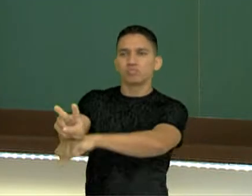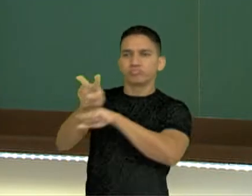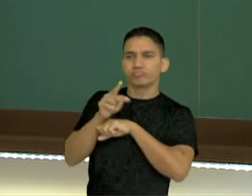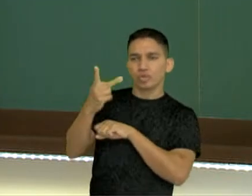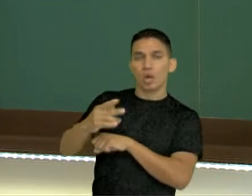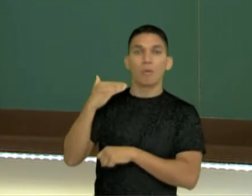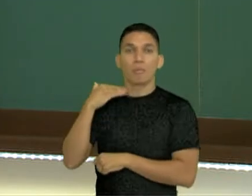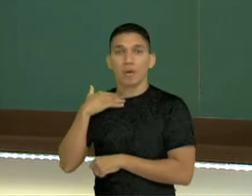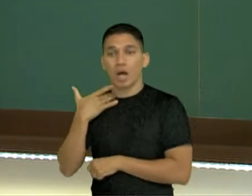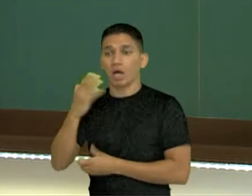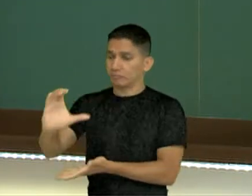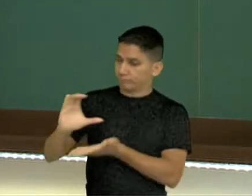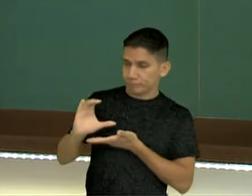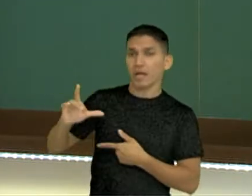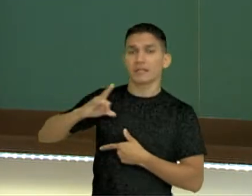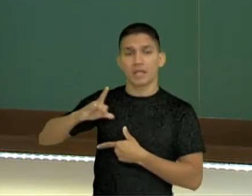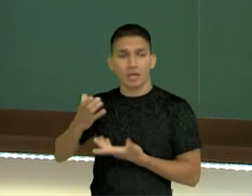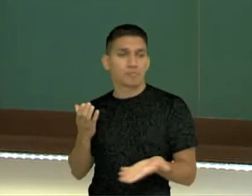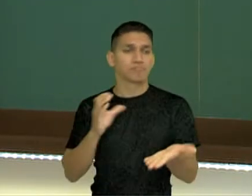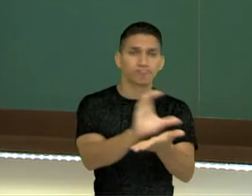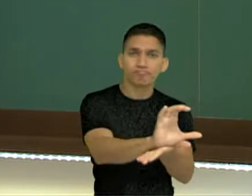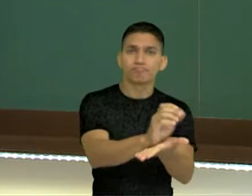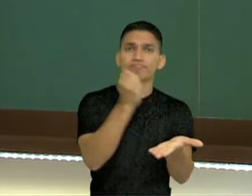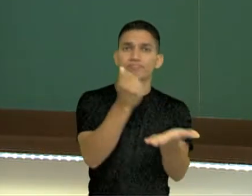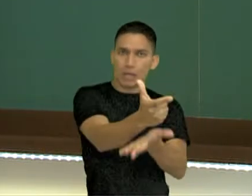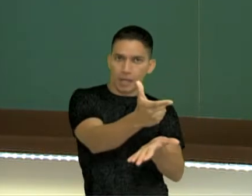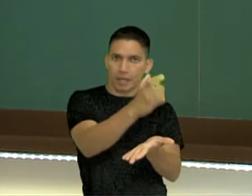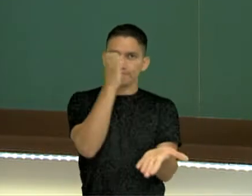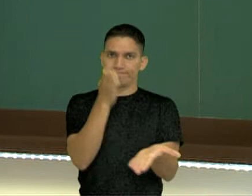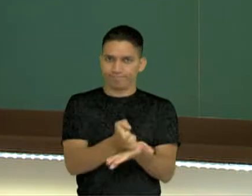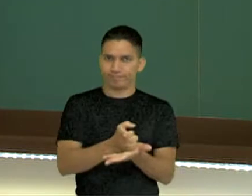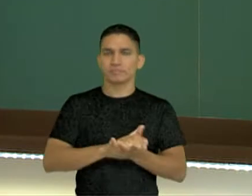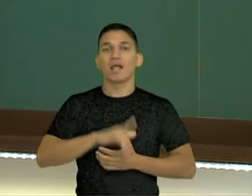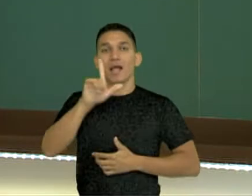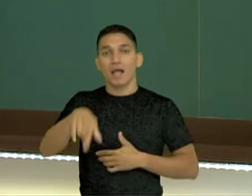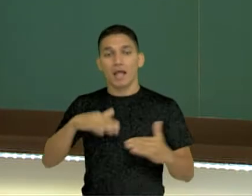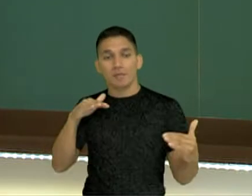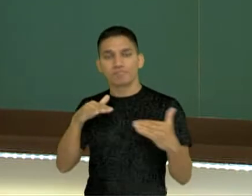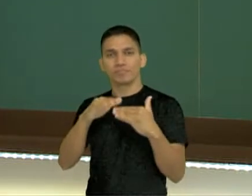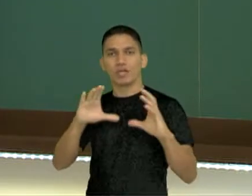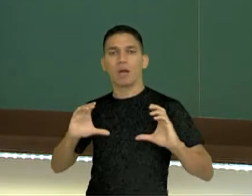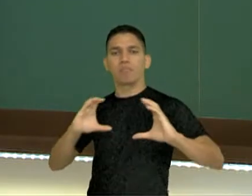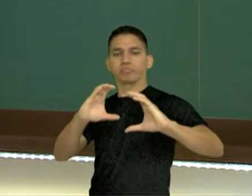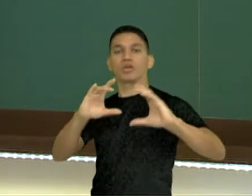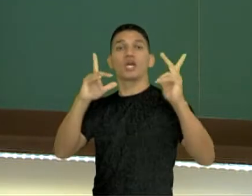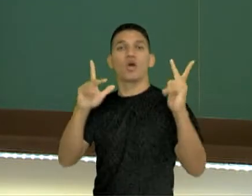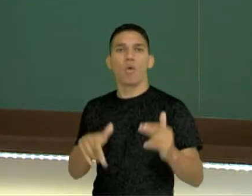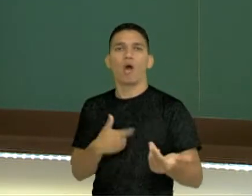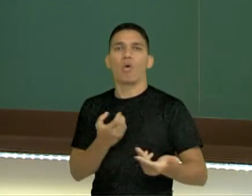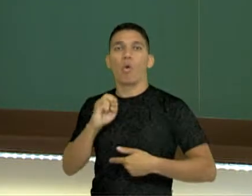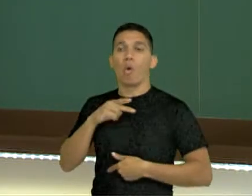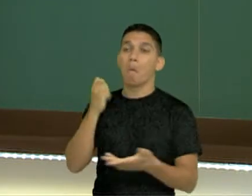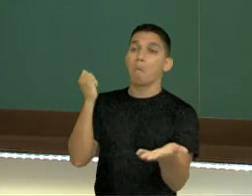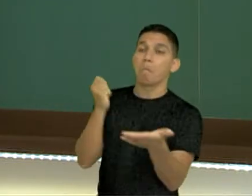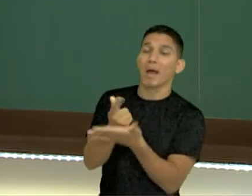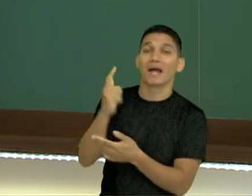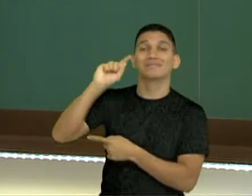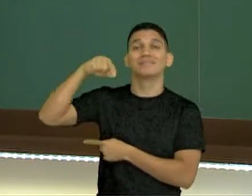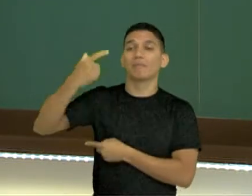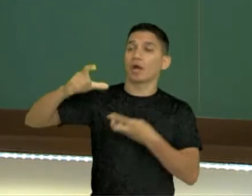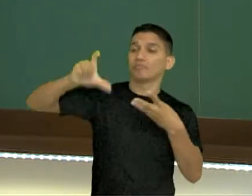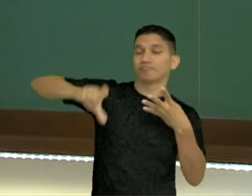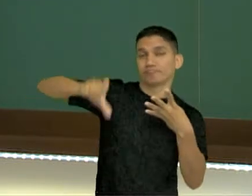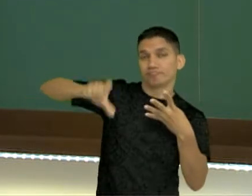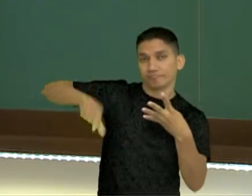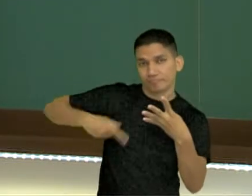né, para comprar, ou também pode ser considerado à vista aquele que você vai comprar no cartão de crédito para pagar no vencimento. A gente